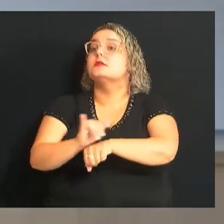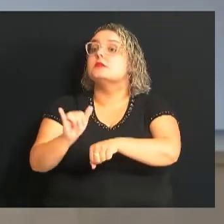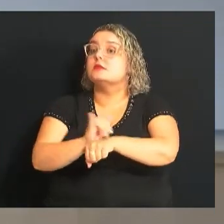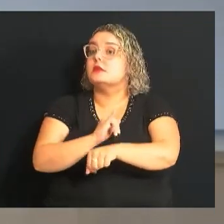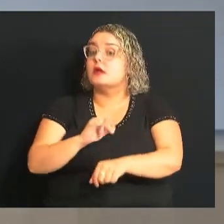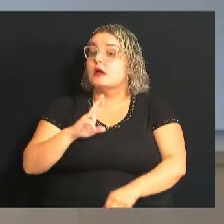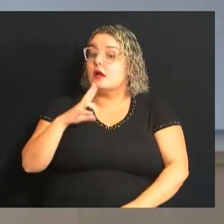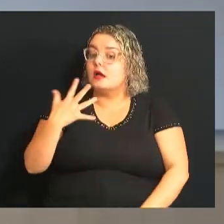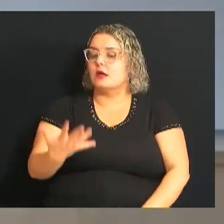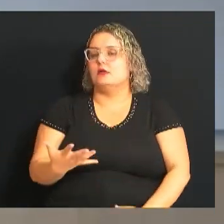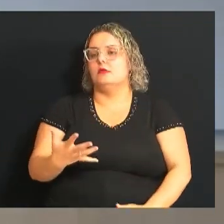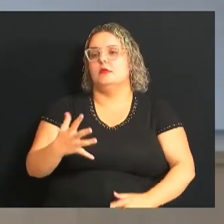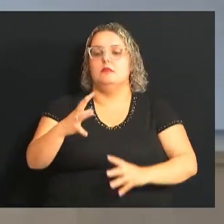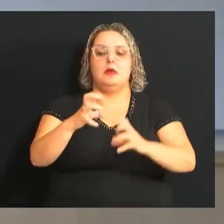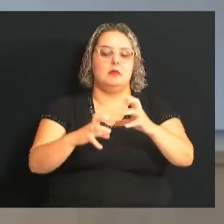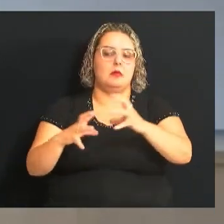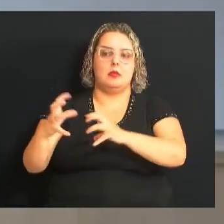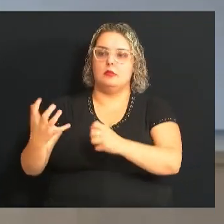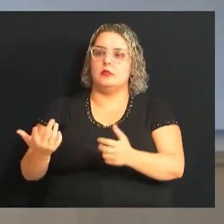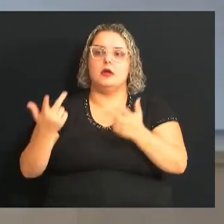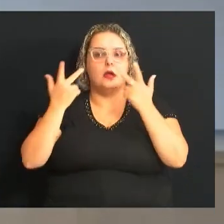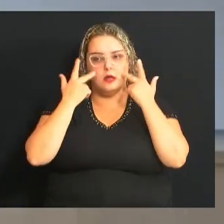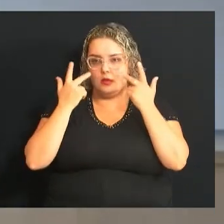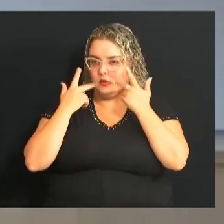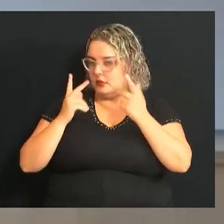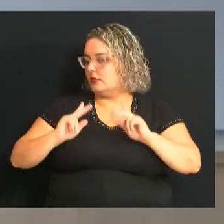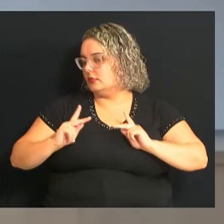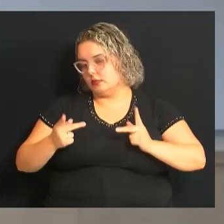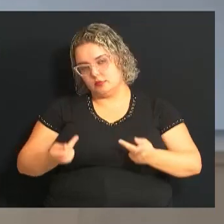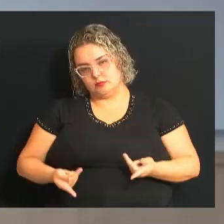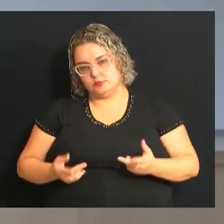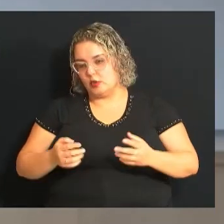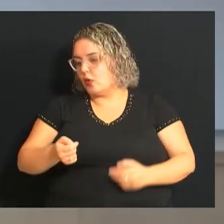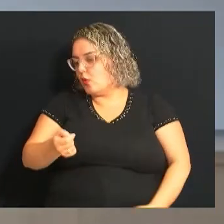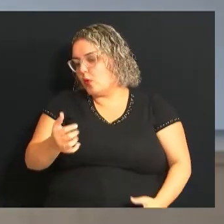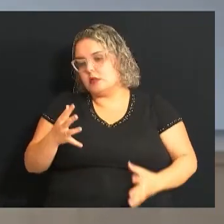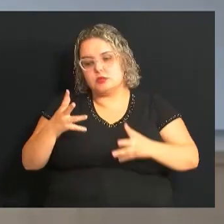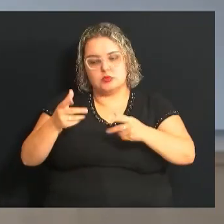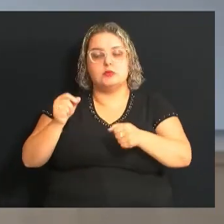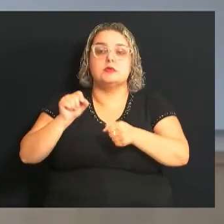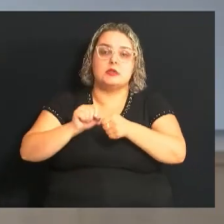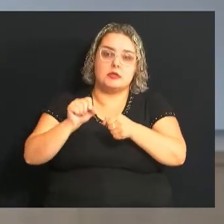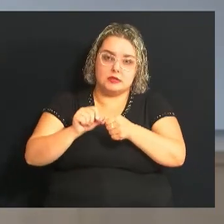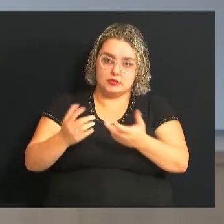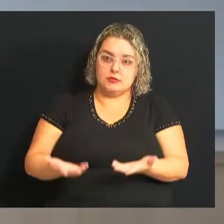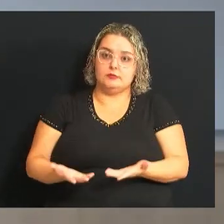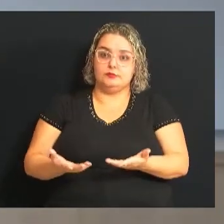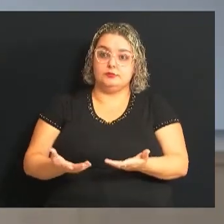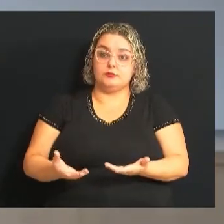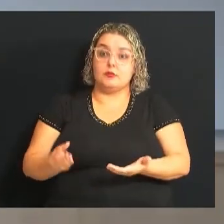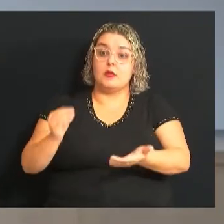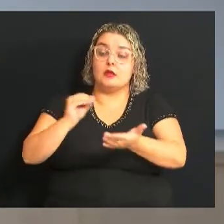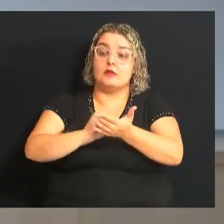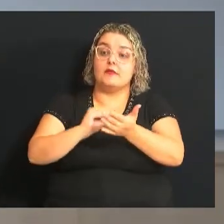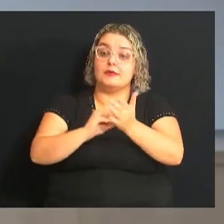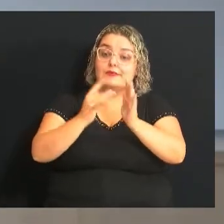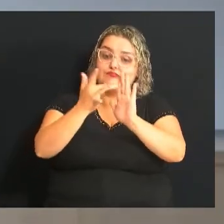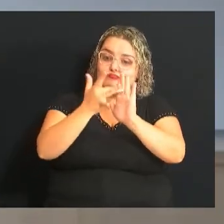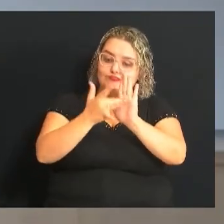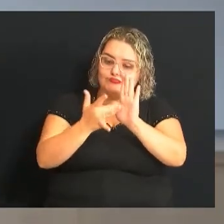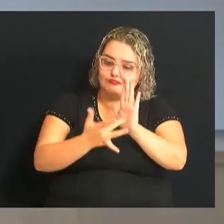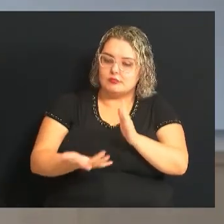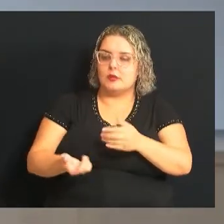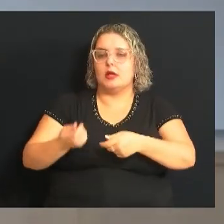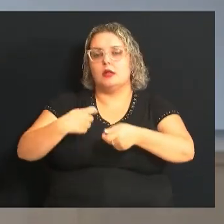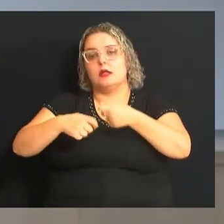Então a gente parte para a ameaça natural, é humano, quase todo mundo faz isso, mas está faltando repertório de negociação para